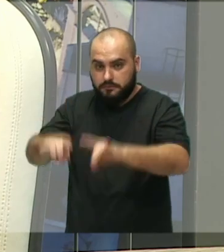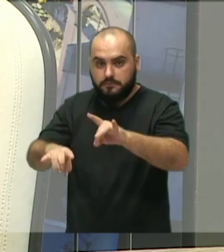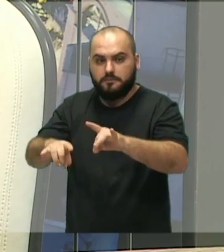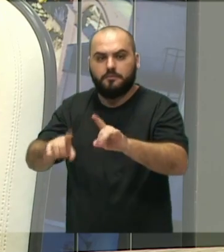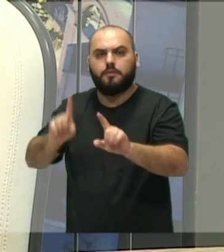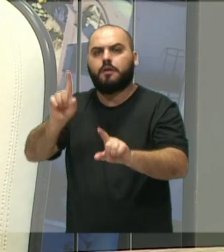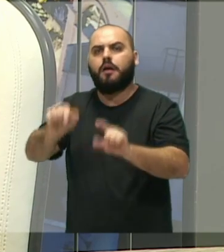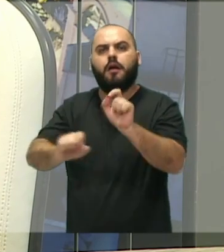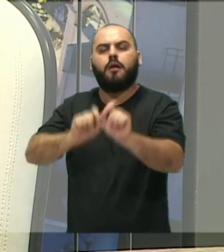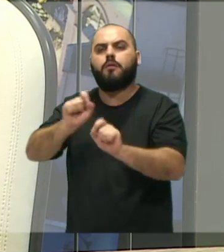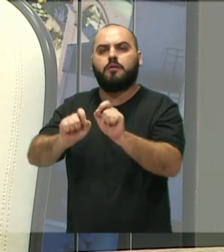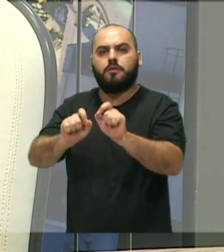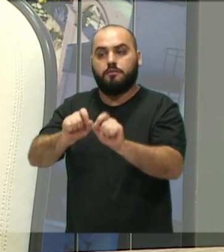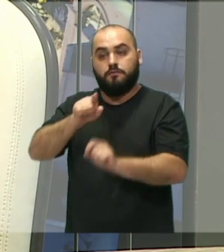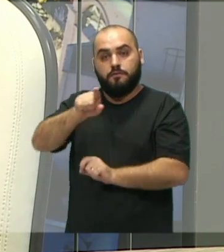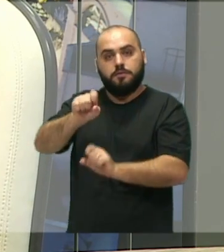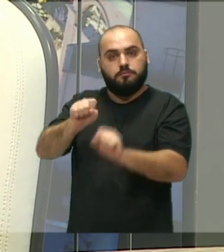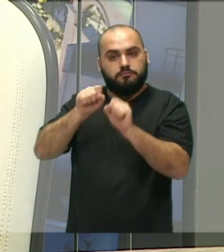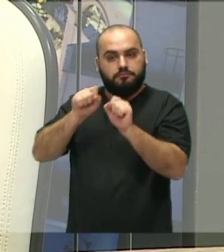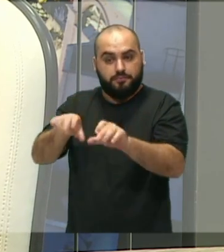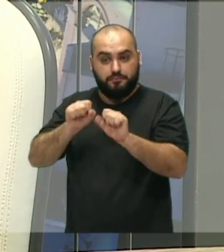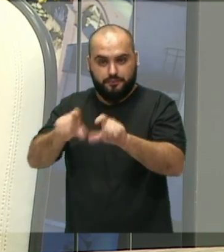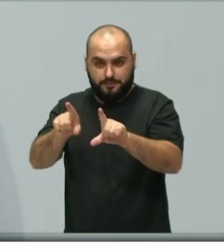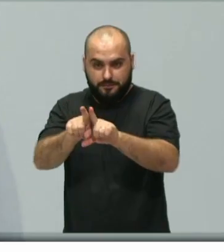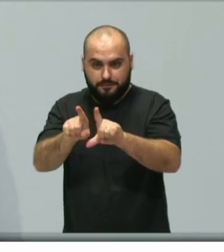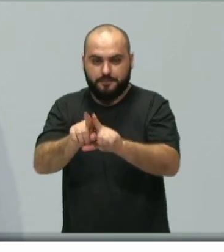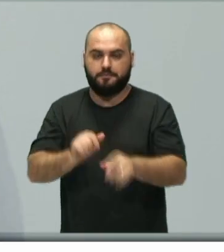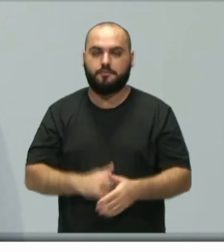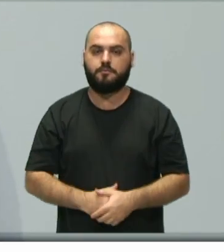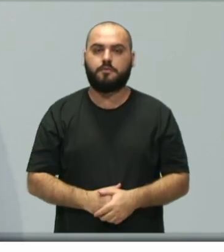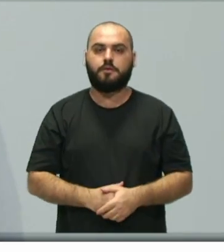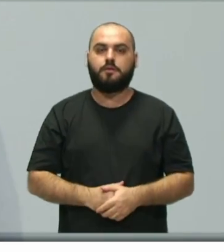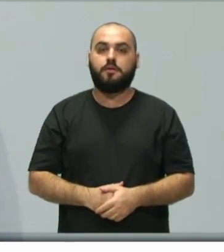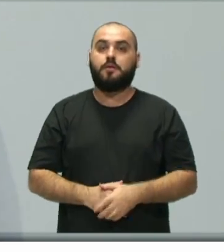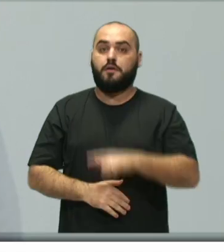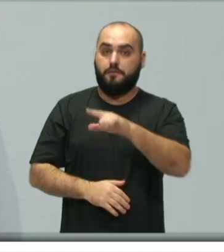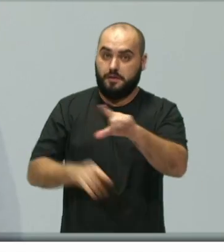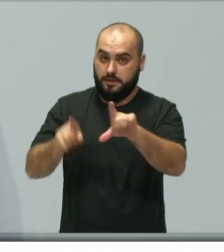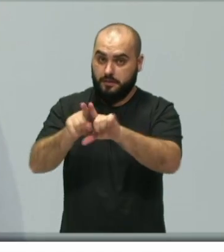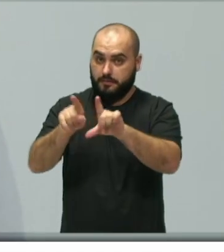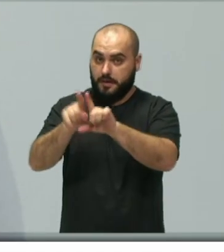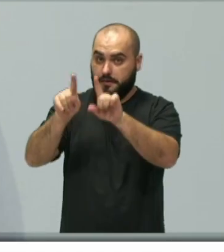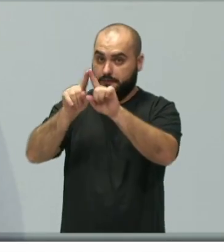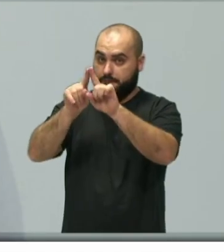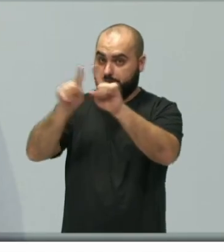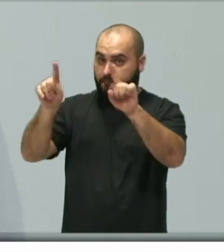quando você dá aula. E hoje você é funcionária também funcionária,